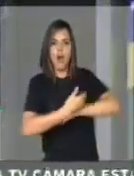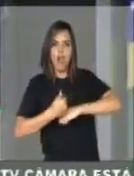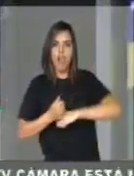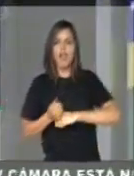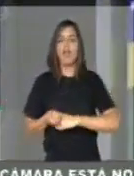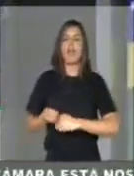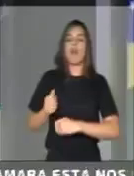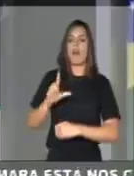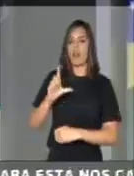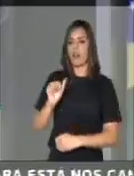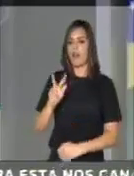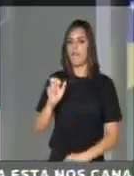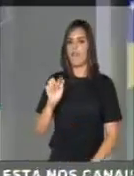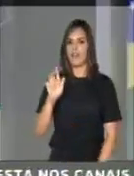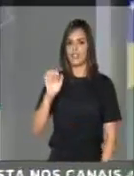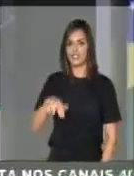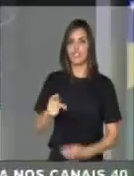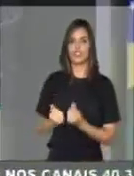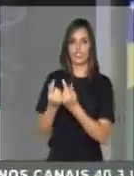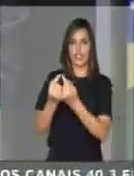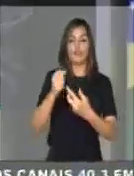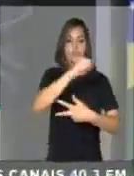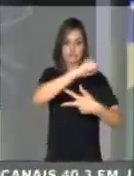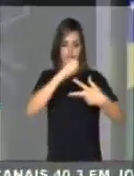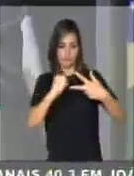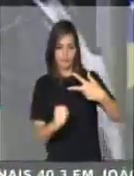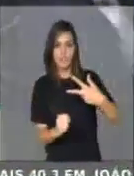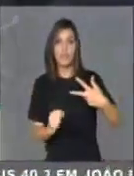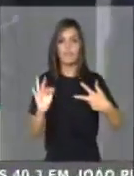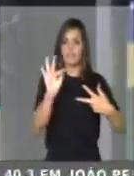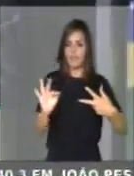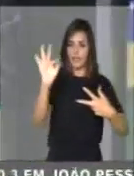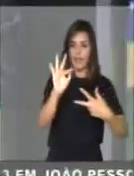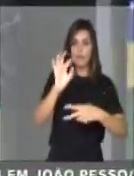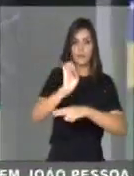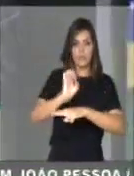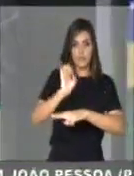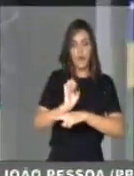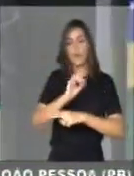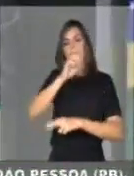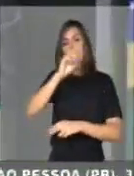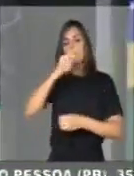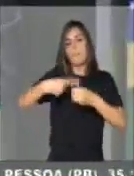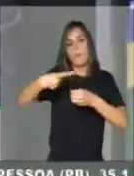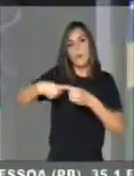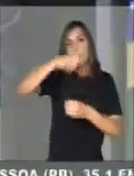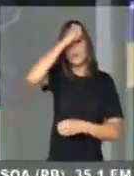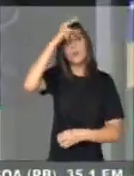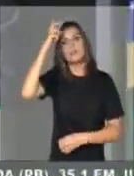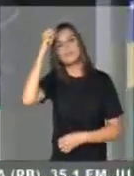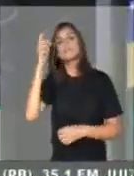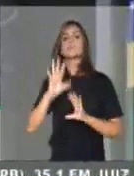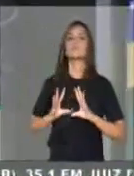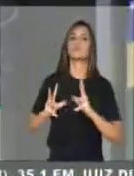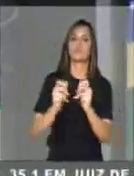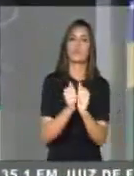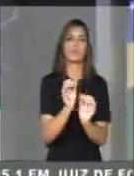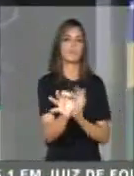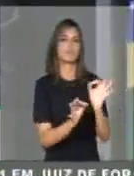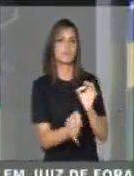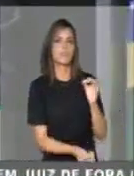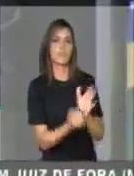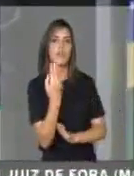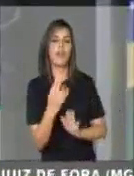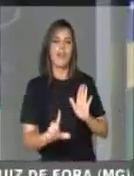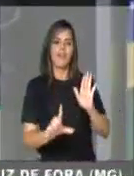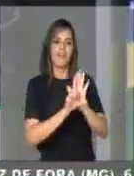Dinheiro, rede de articulação entre órgãos e entidades de todos os poderes da República e esfera de governo organizada em 2003 para atuar em prol da formulação